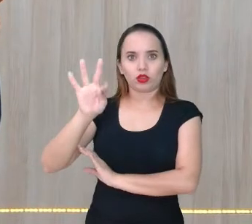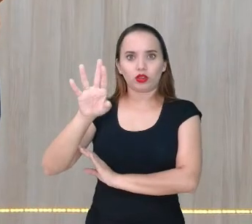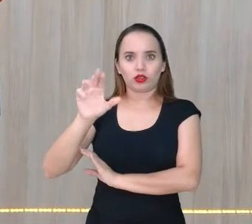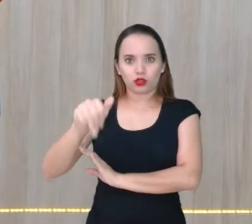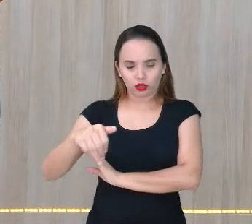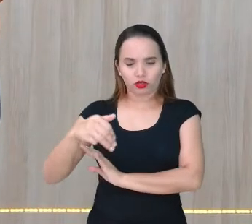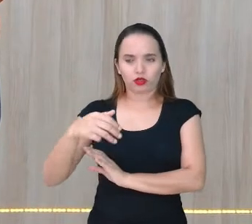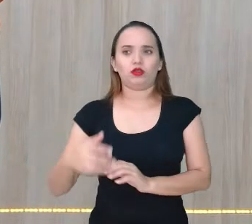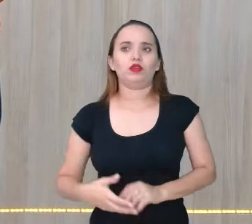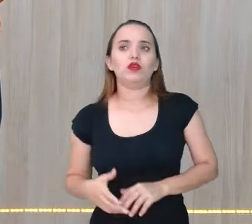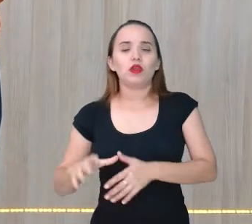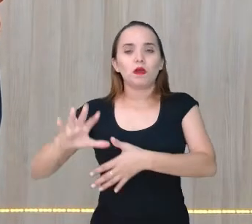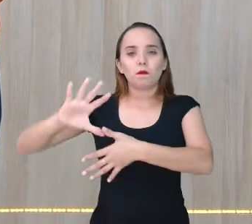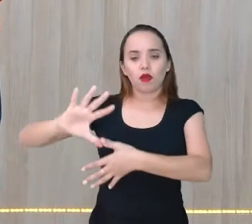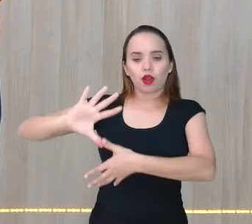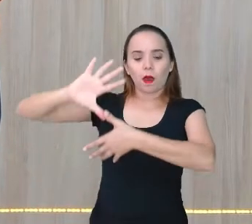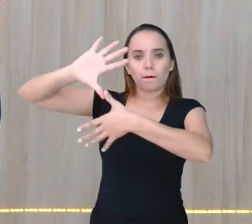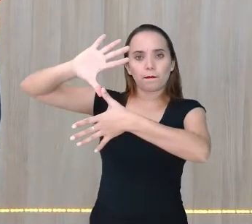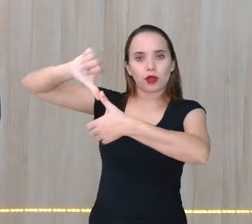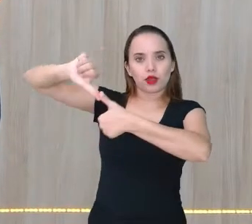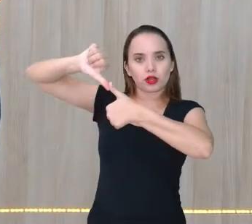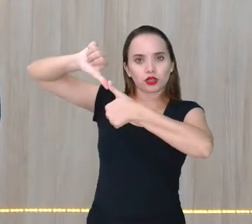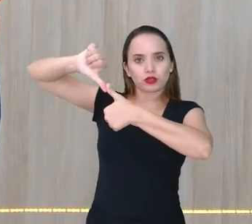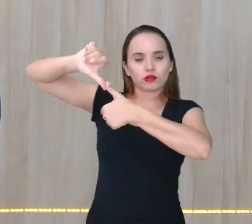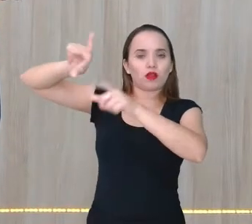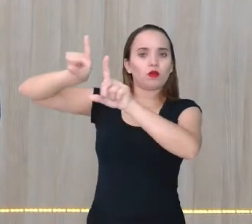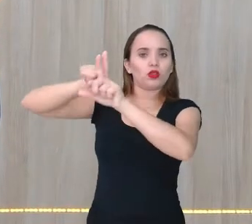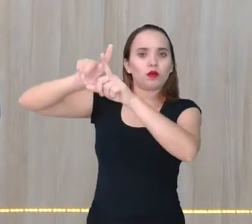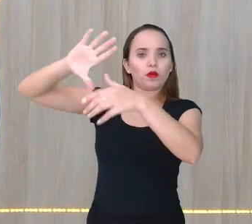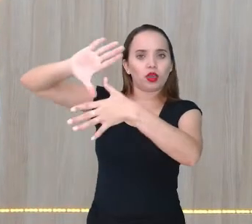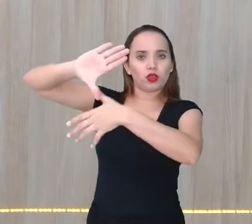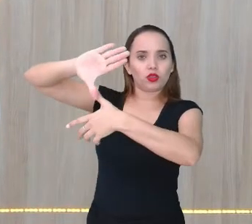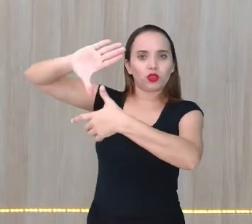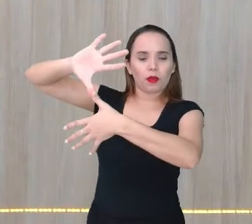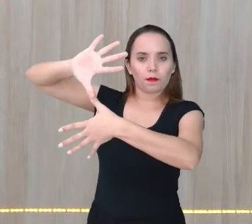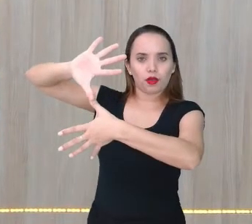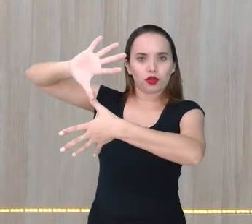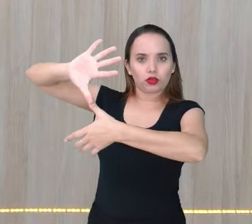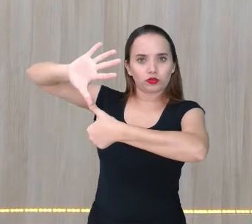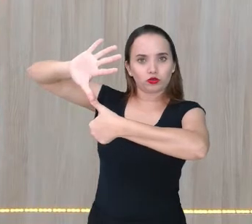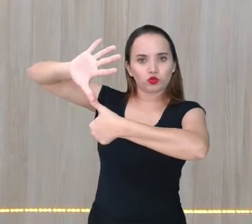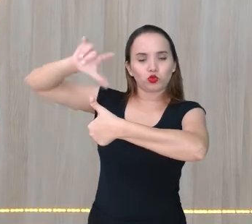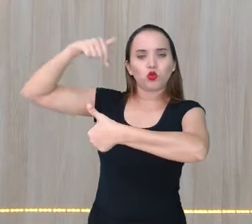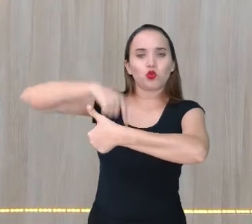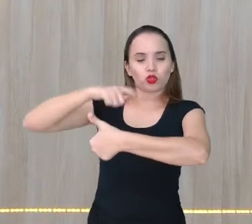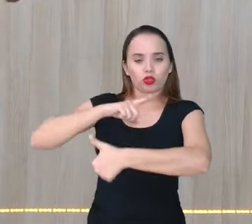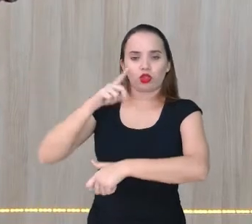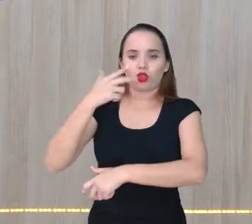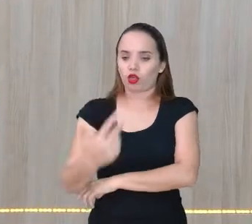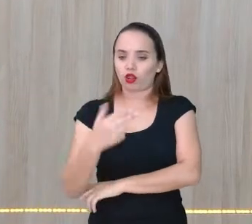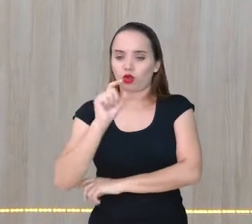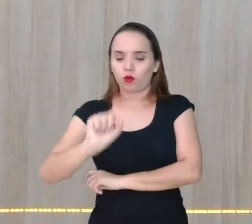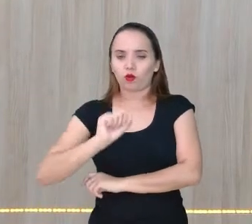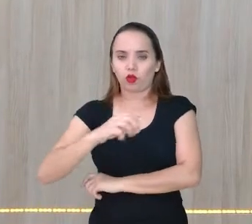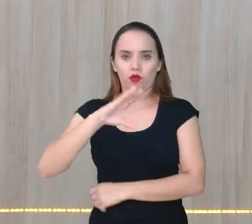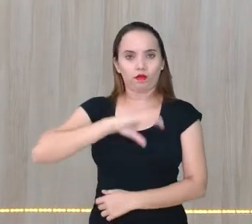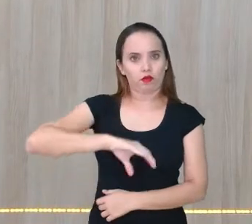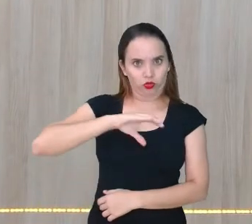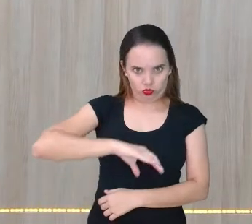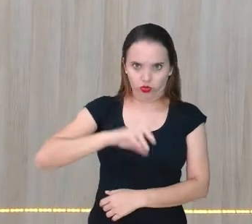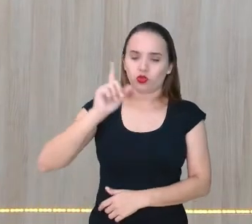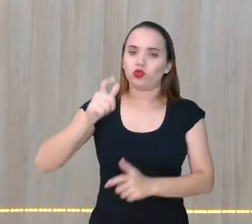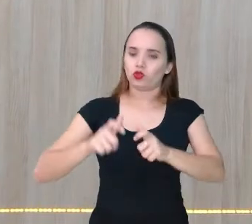América Central e a América do Sul, a gente vai encontrar o português, né? O Brasil é o maior país de língua portuguesa na